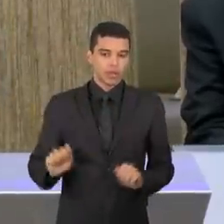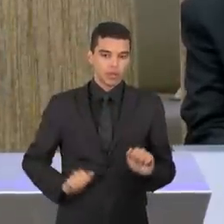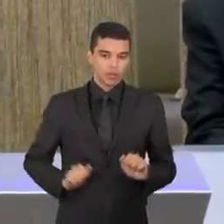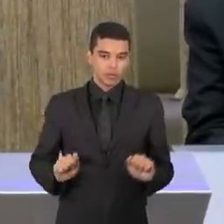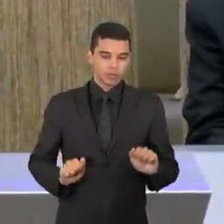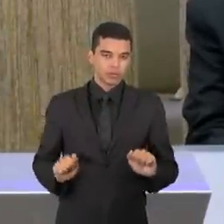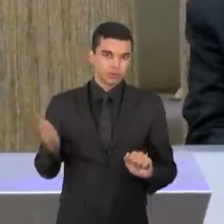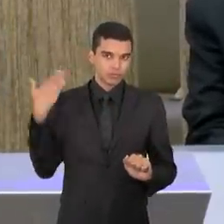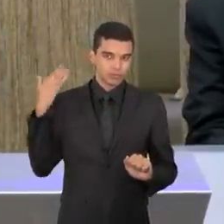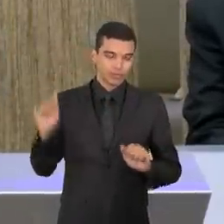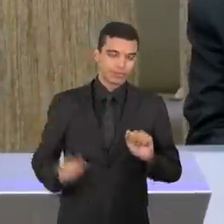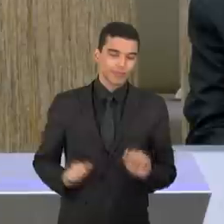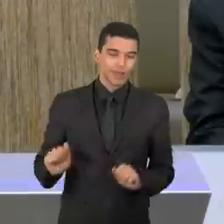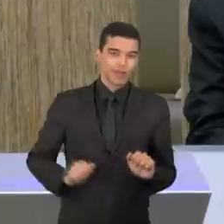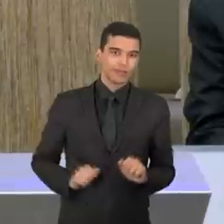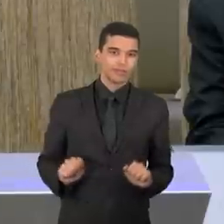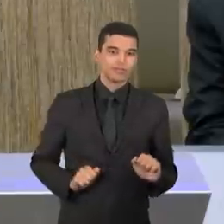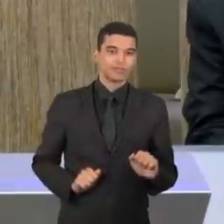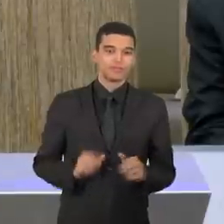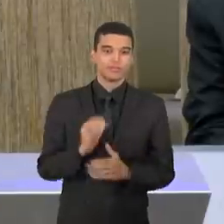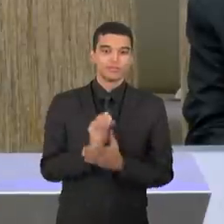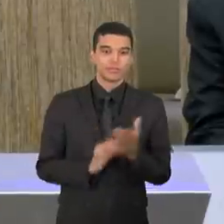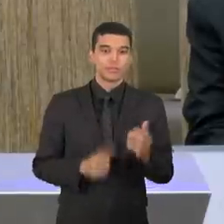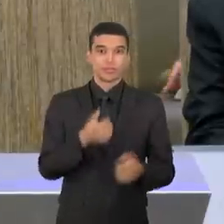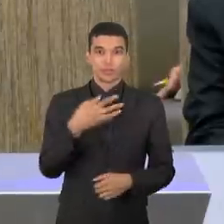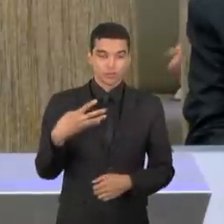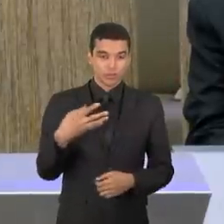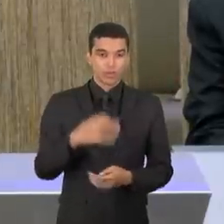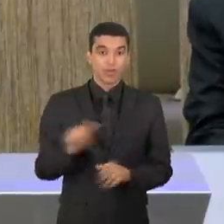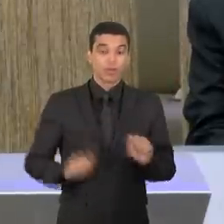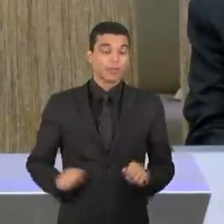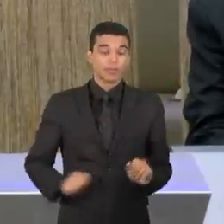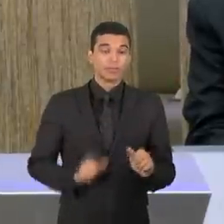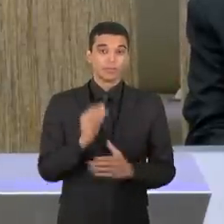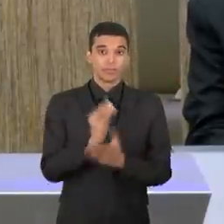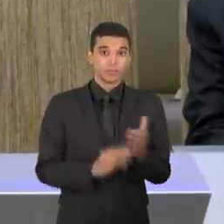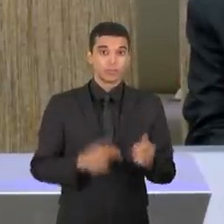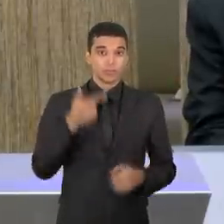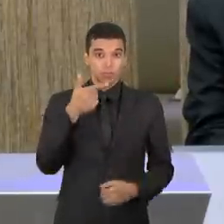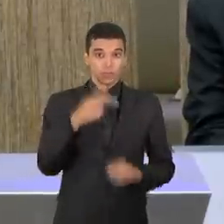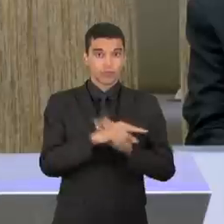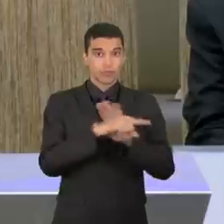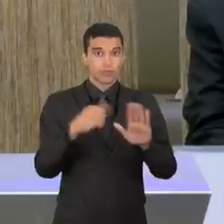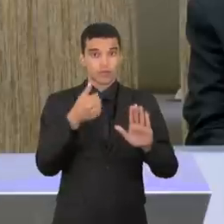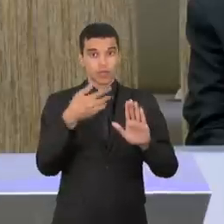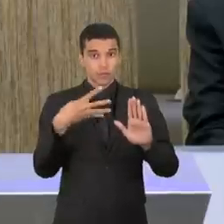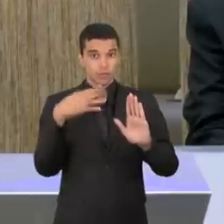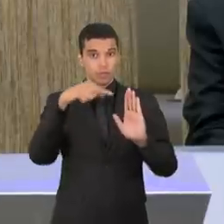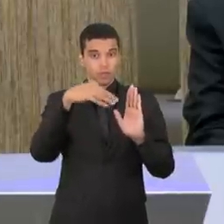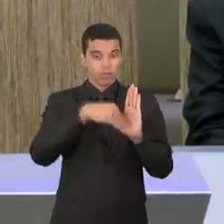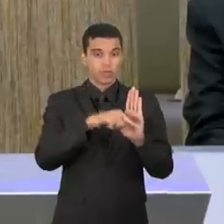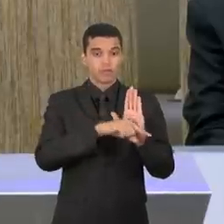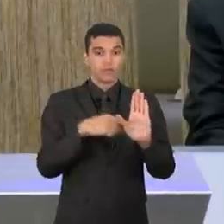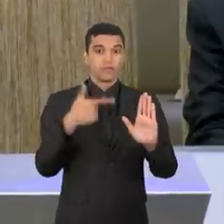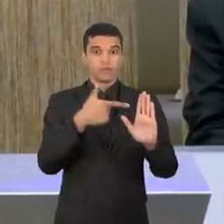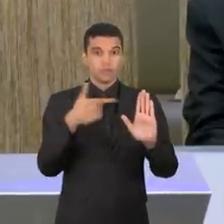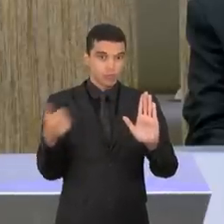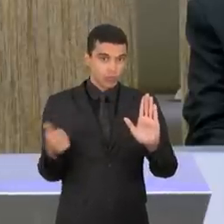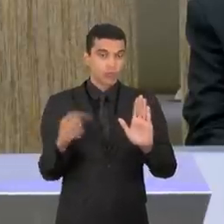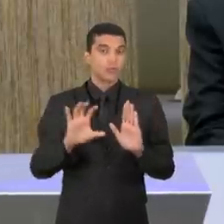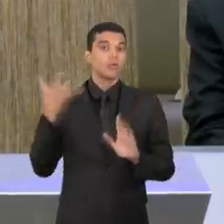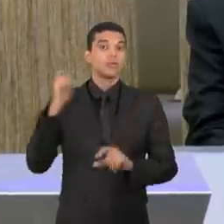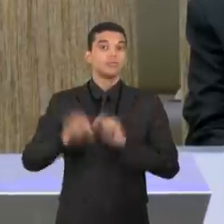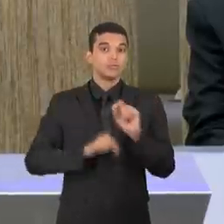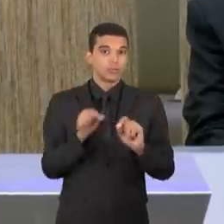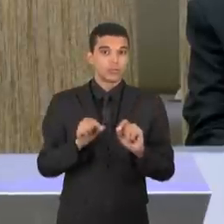2, versículo 14 a 21, quando a efusão do Espírito chegou, Pedro abriu a boca e